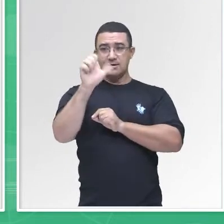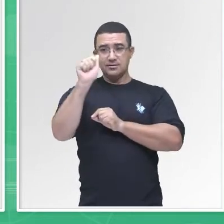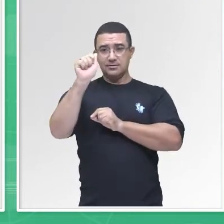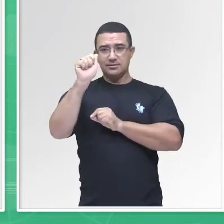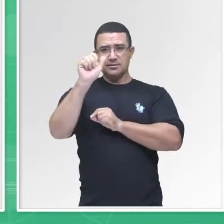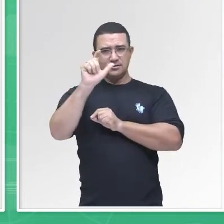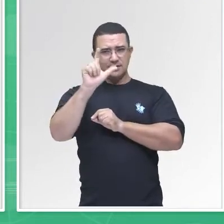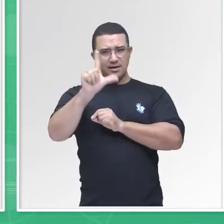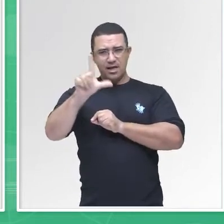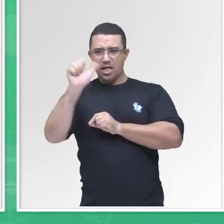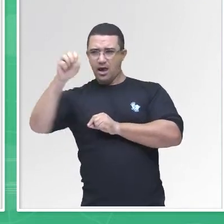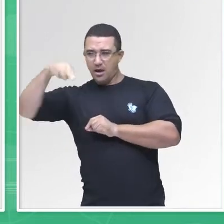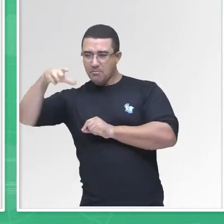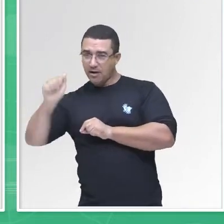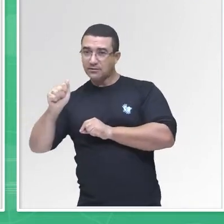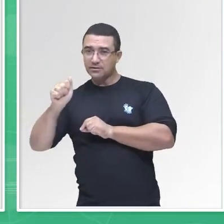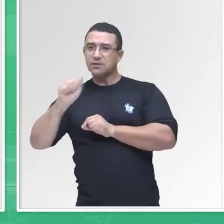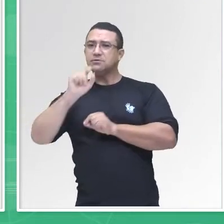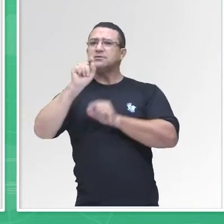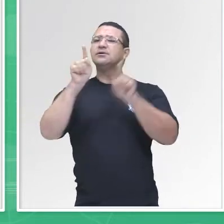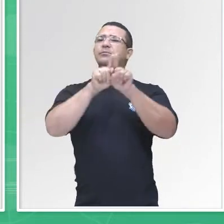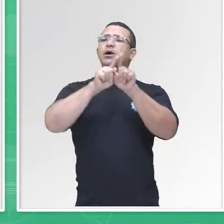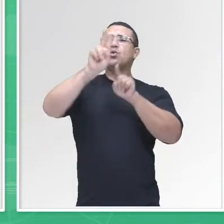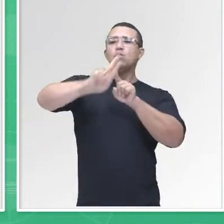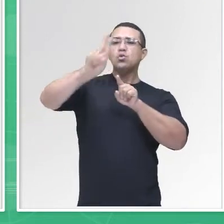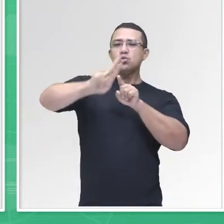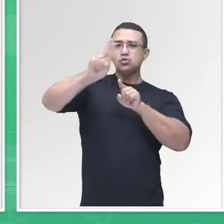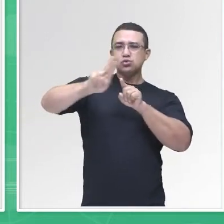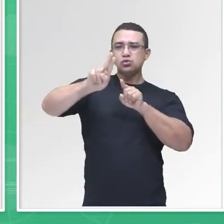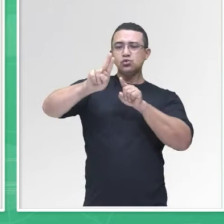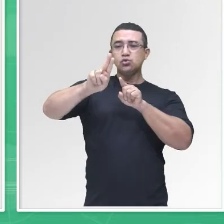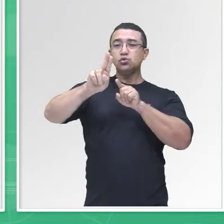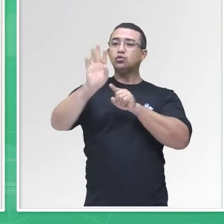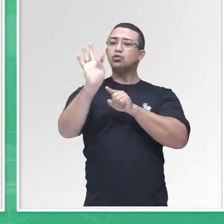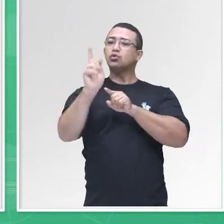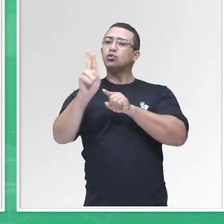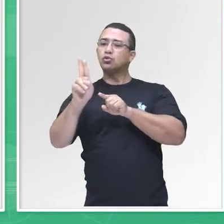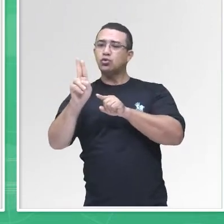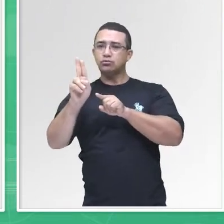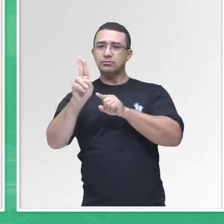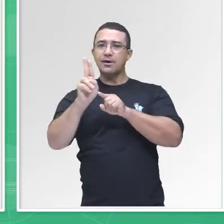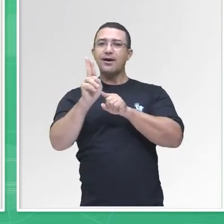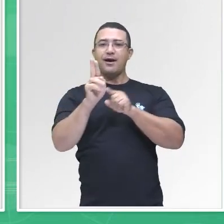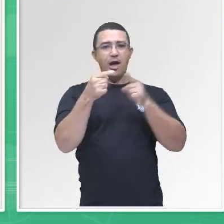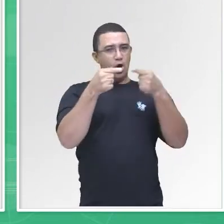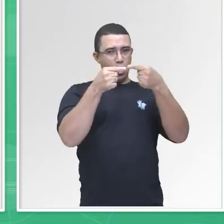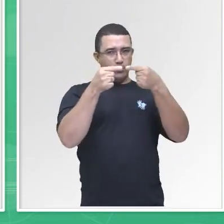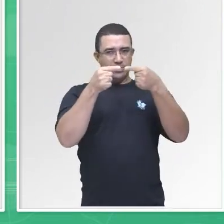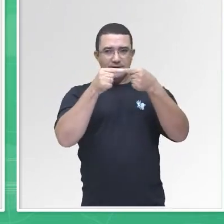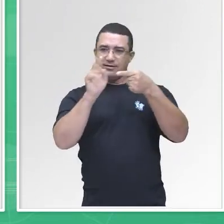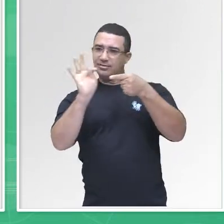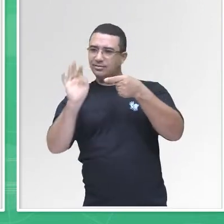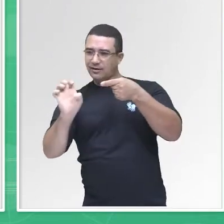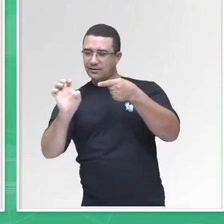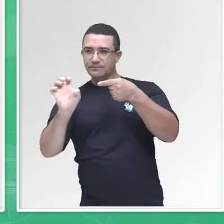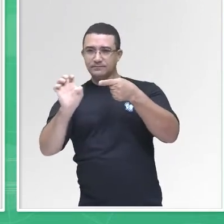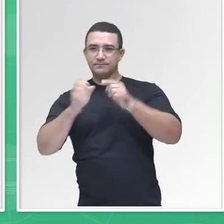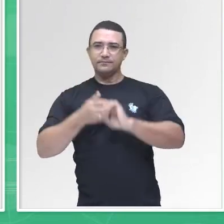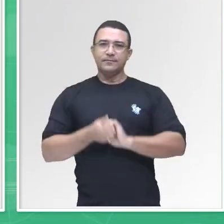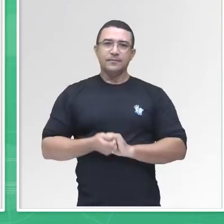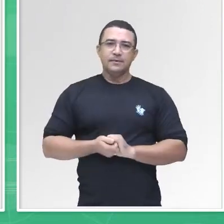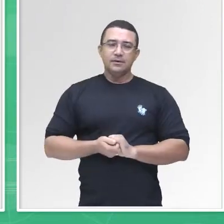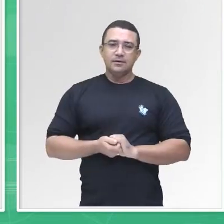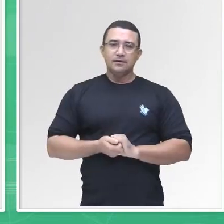né, o uso do tu, no caso aqui, te, e o uso do usted, no caso aqui, representado por